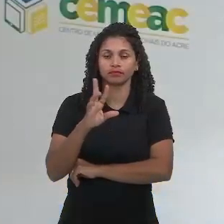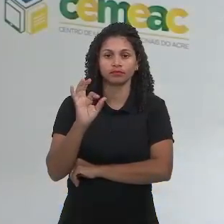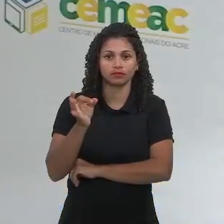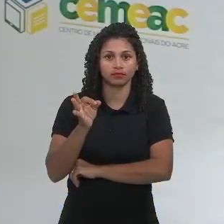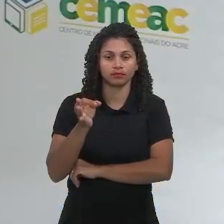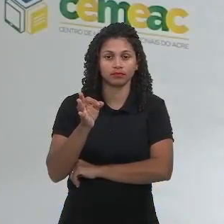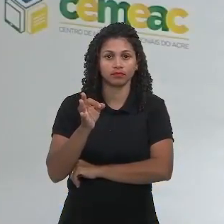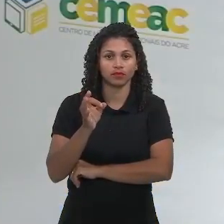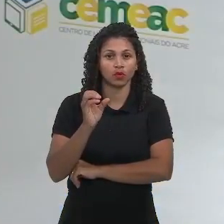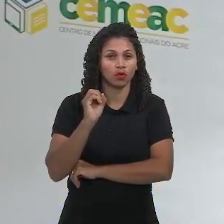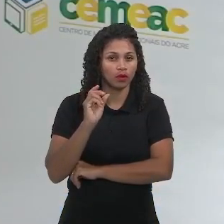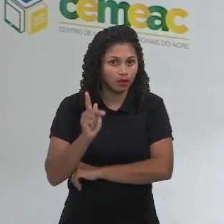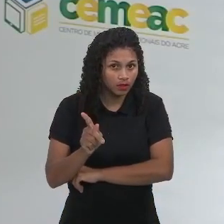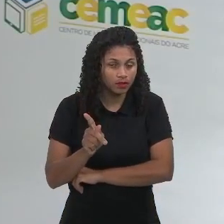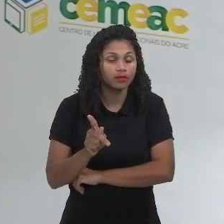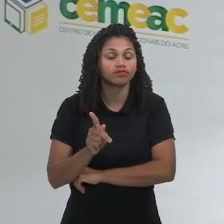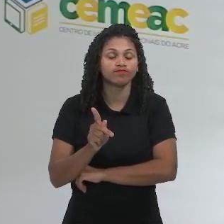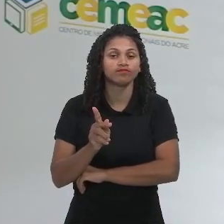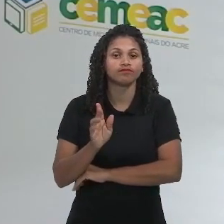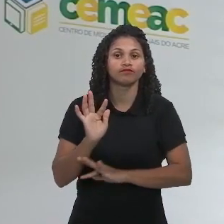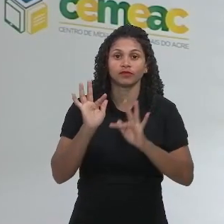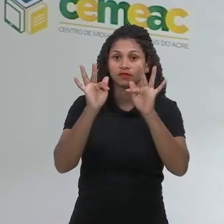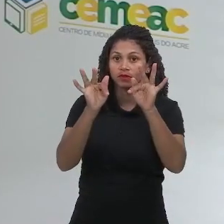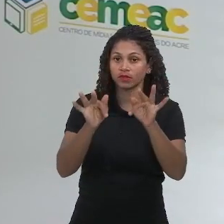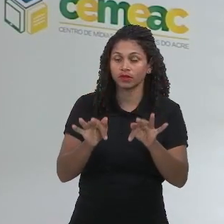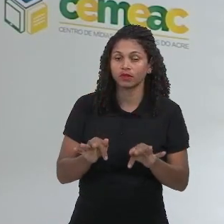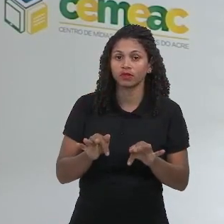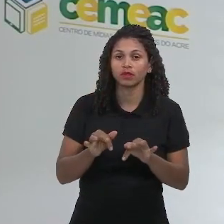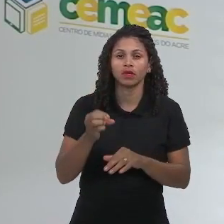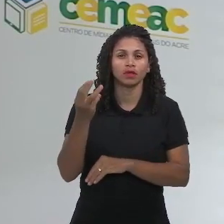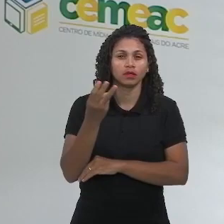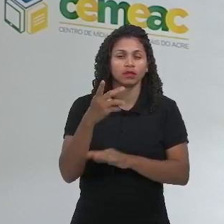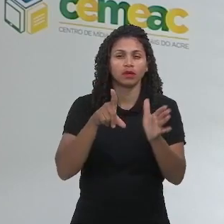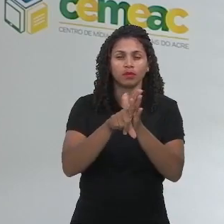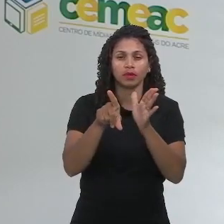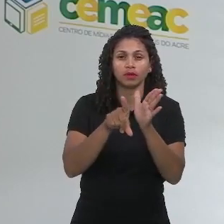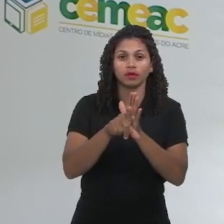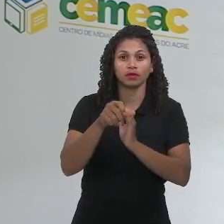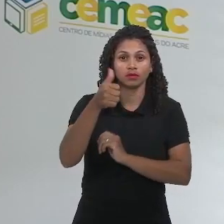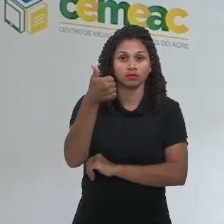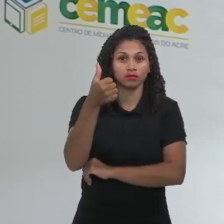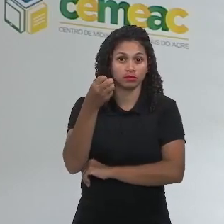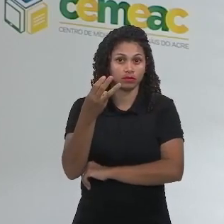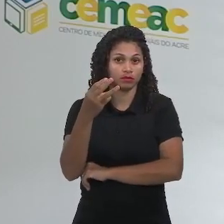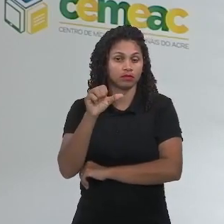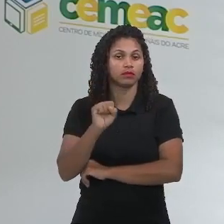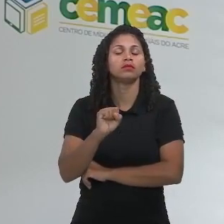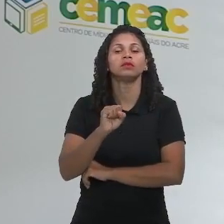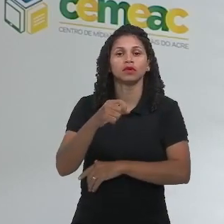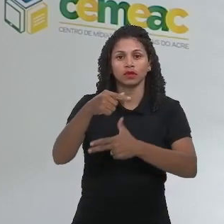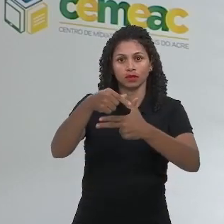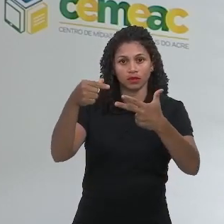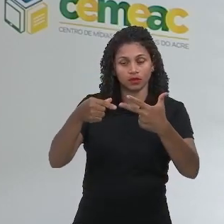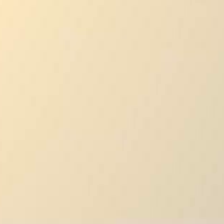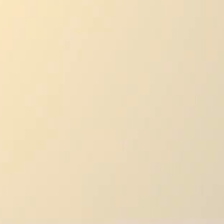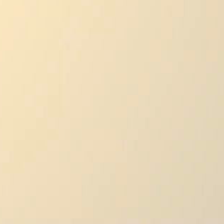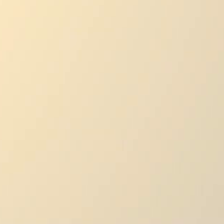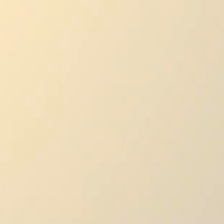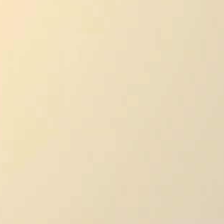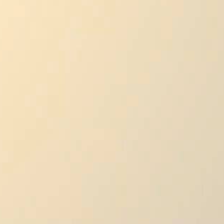ok pessoal ficamos aqui na na na terceira questão questão 138 do Enem caderno